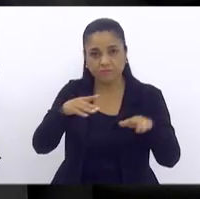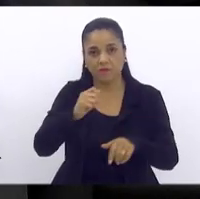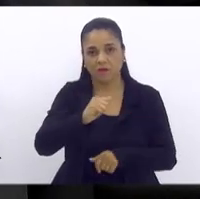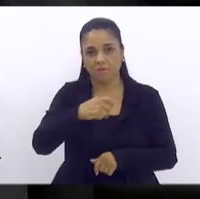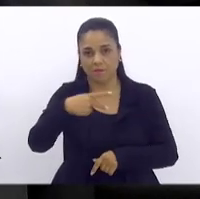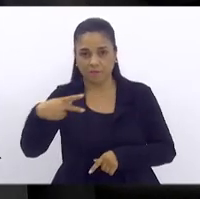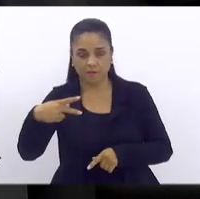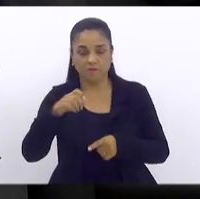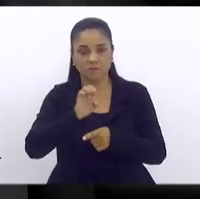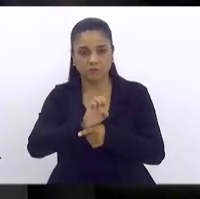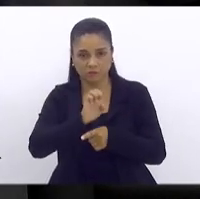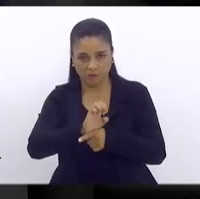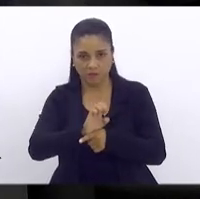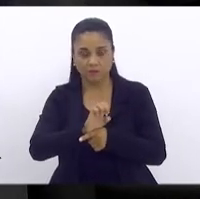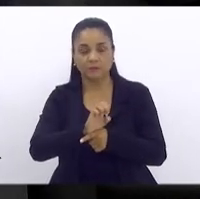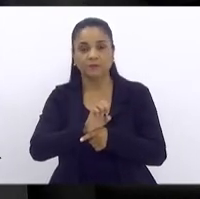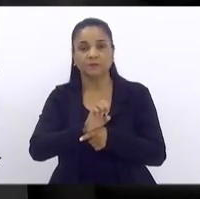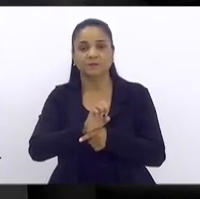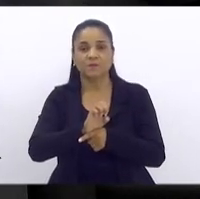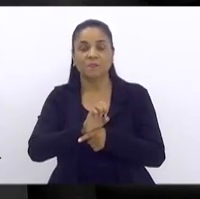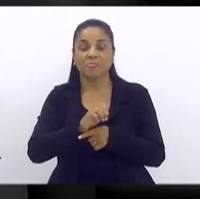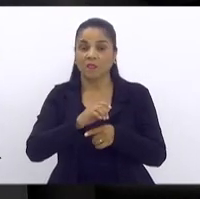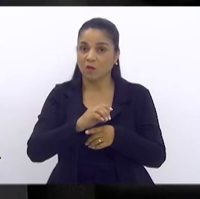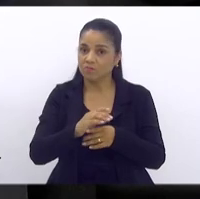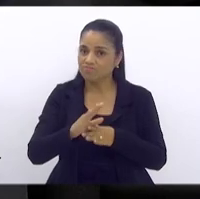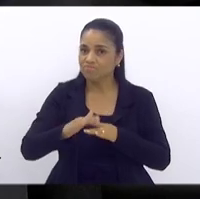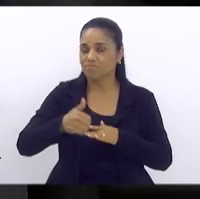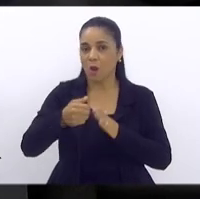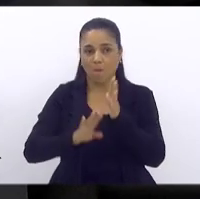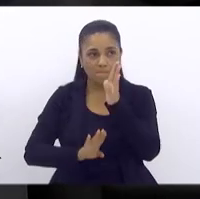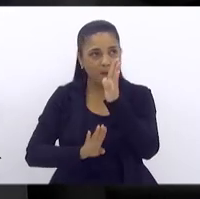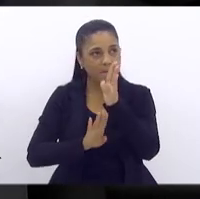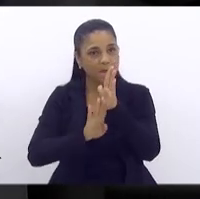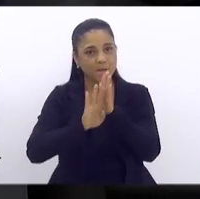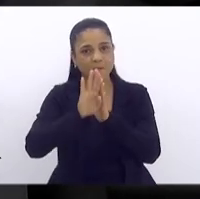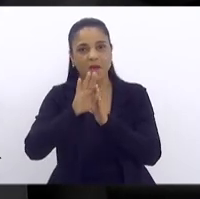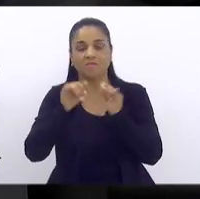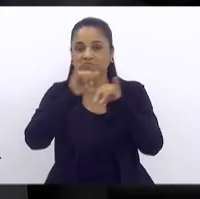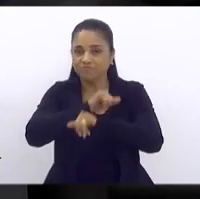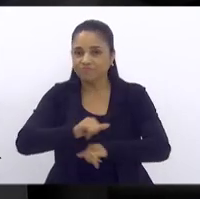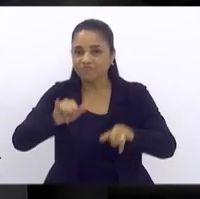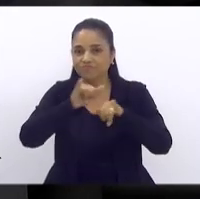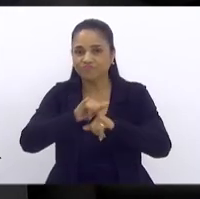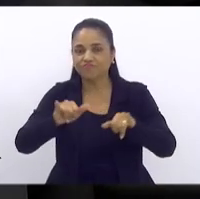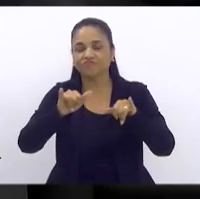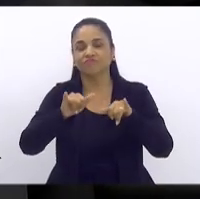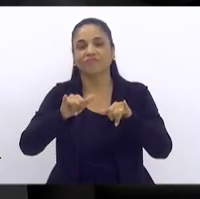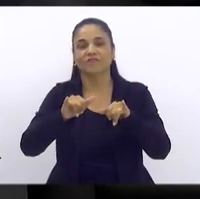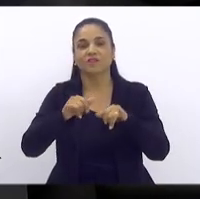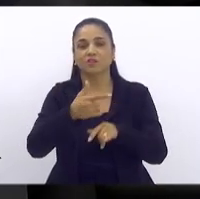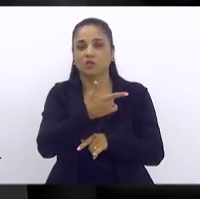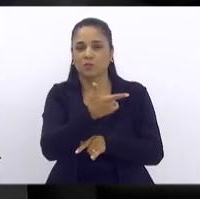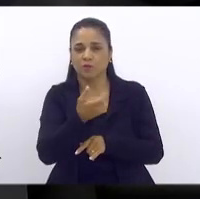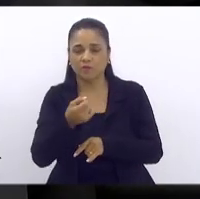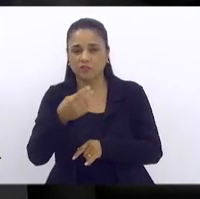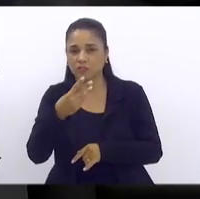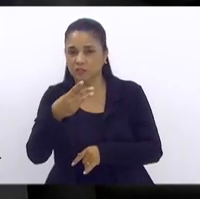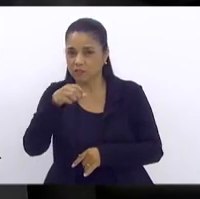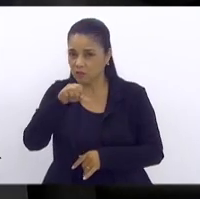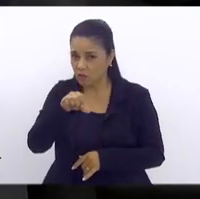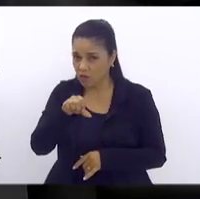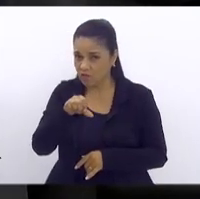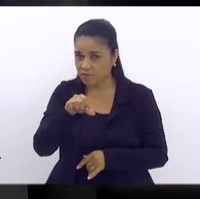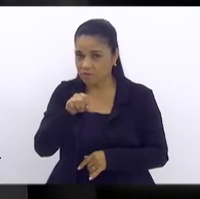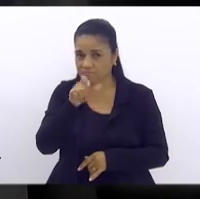todo o estado. Então você vê um salto muito grande, né? No início estava bem tímido a divulgação, então em 2020 foram 39 casos,